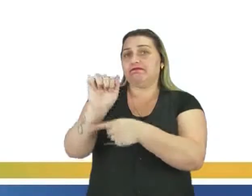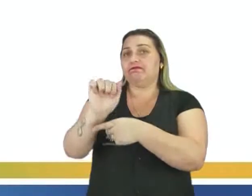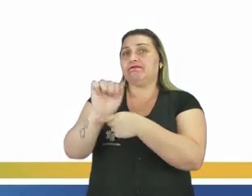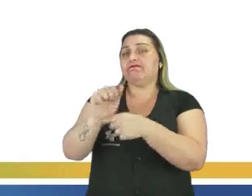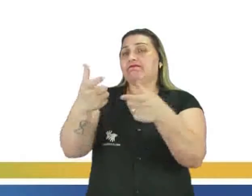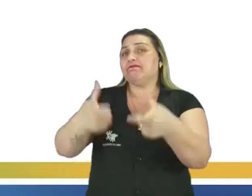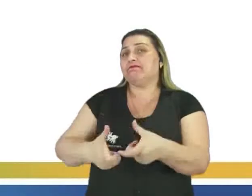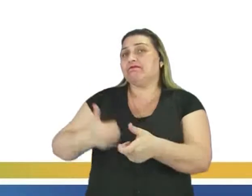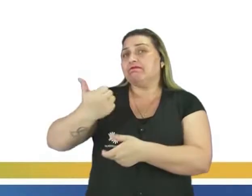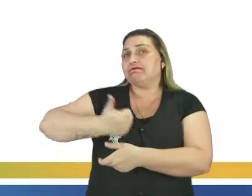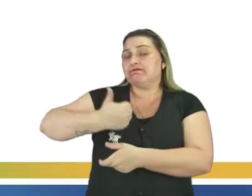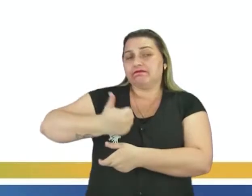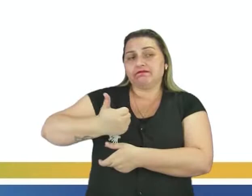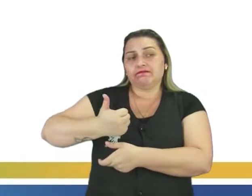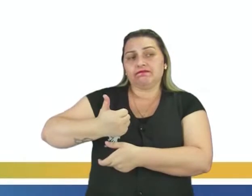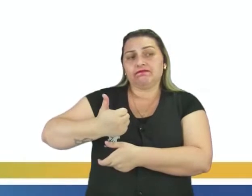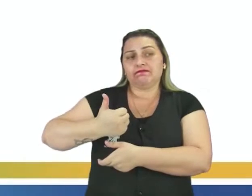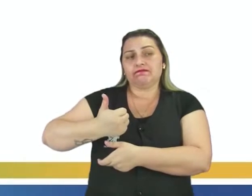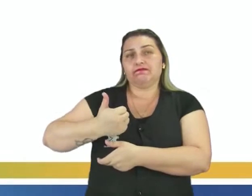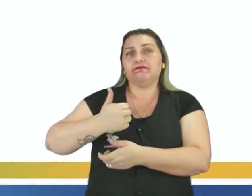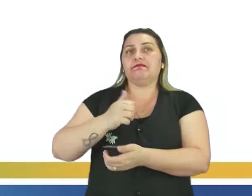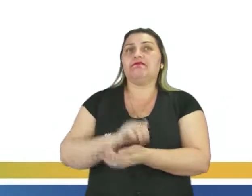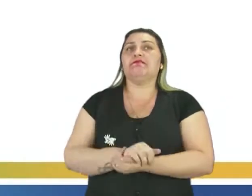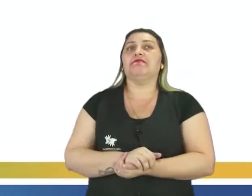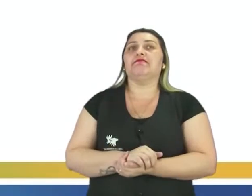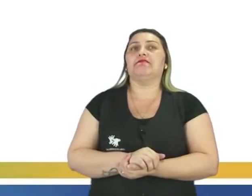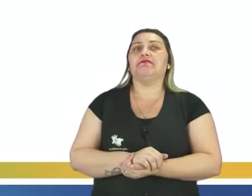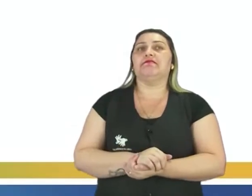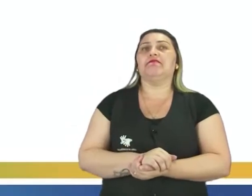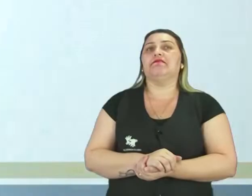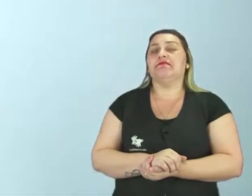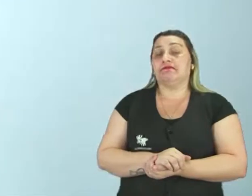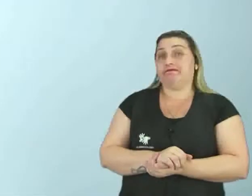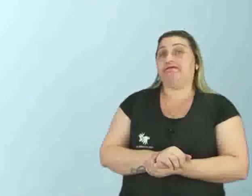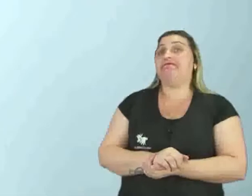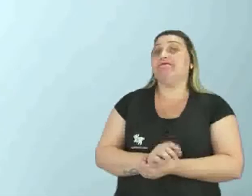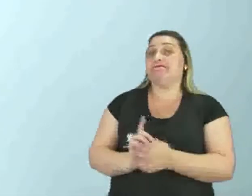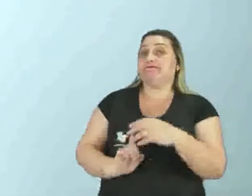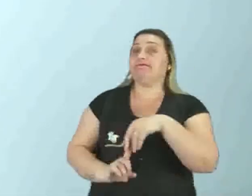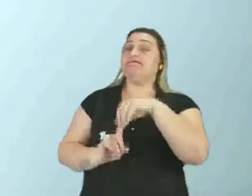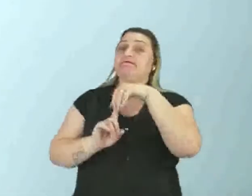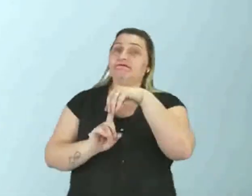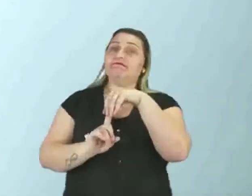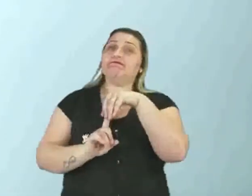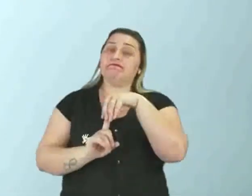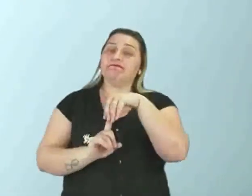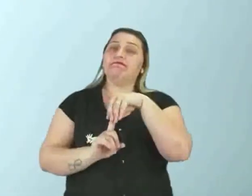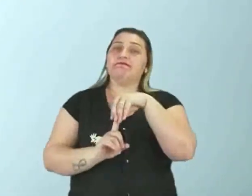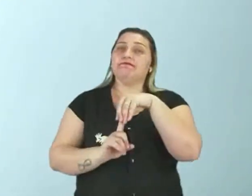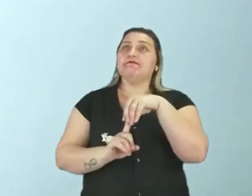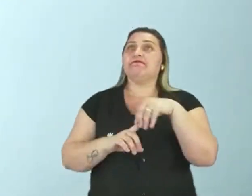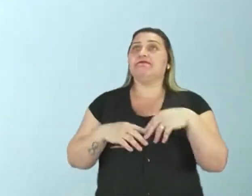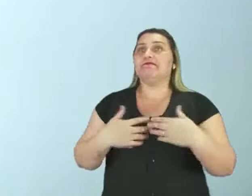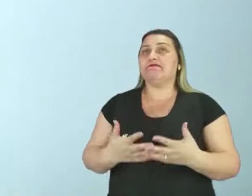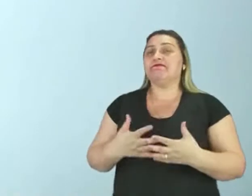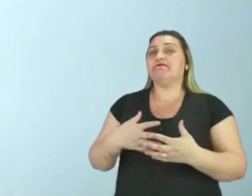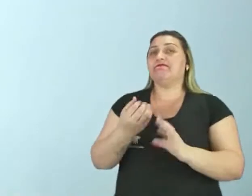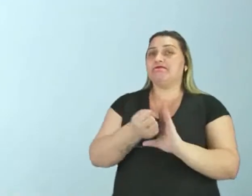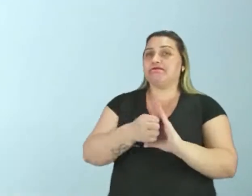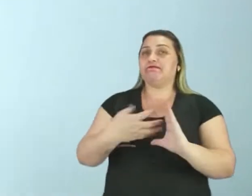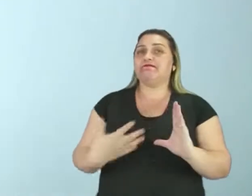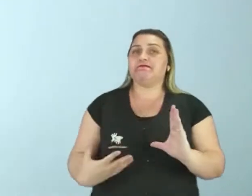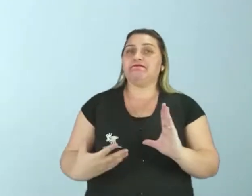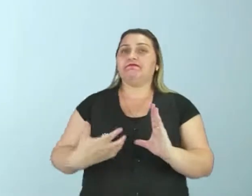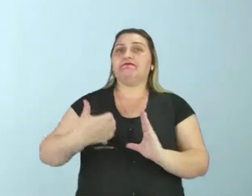ser qual? A do setor primário, justamente porque a única alternativa que apresenta exatamente essa característica, o